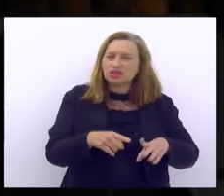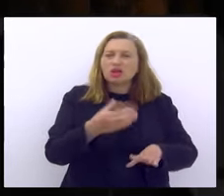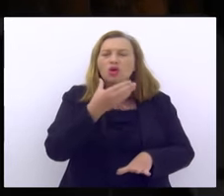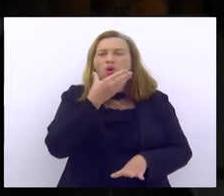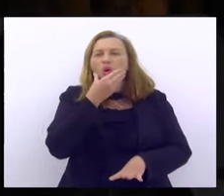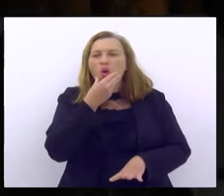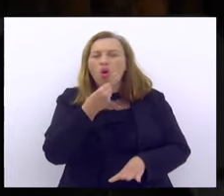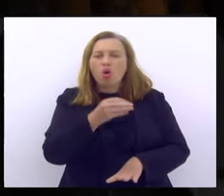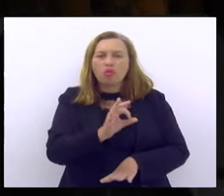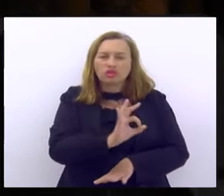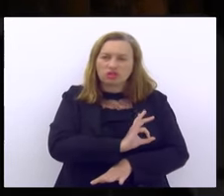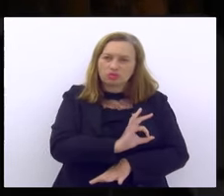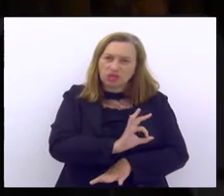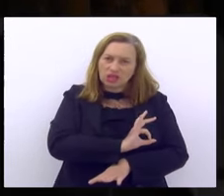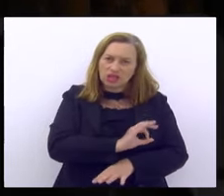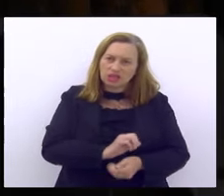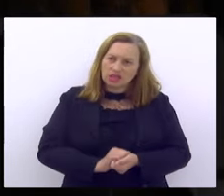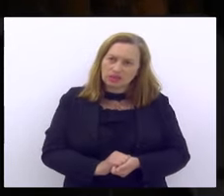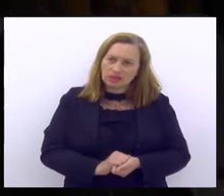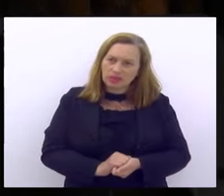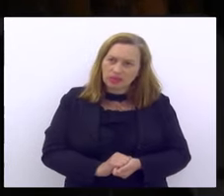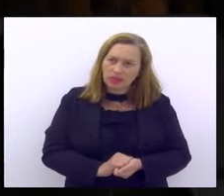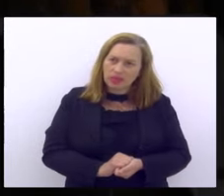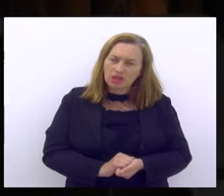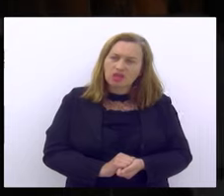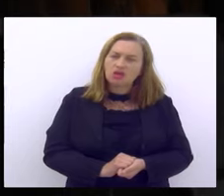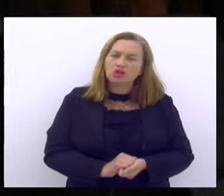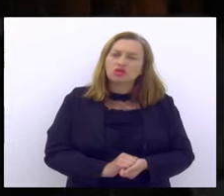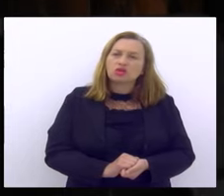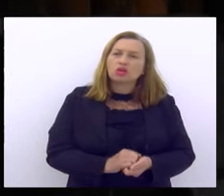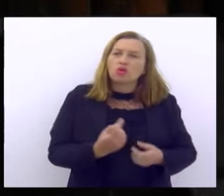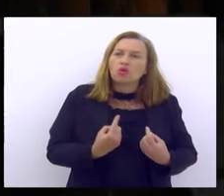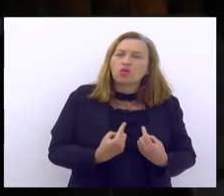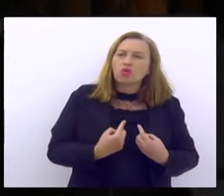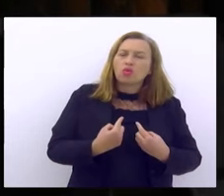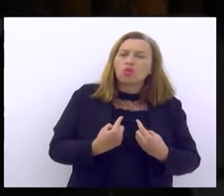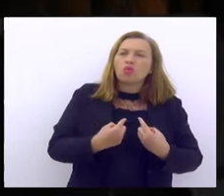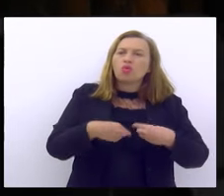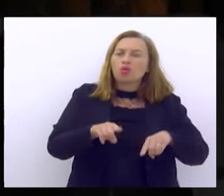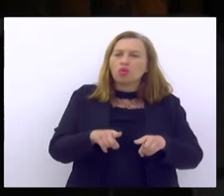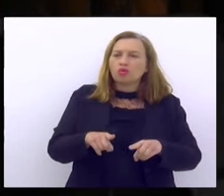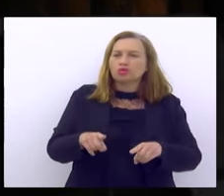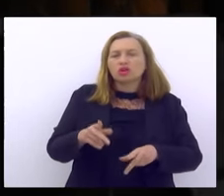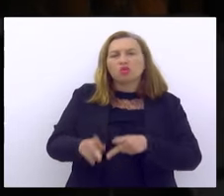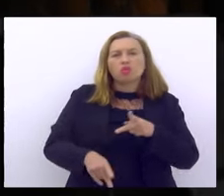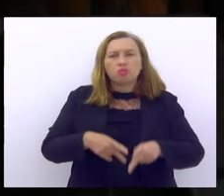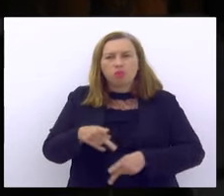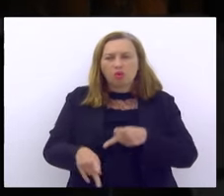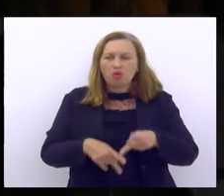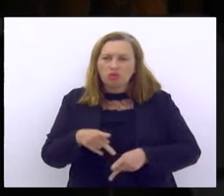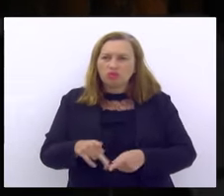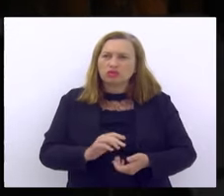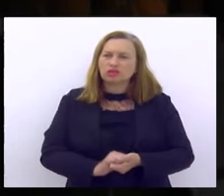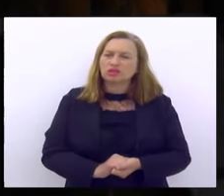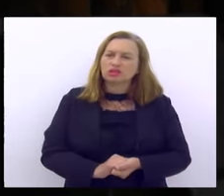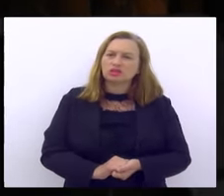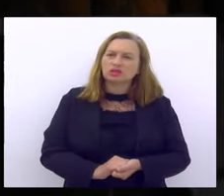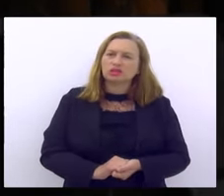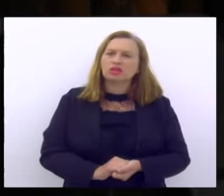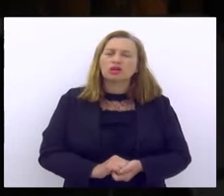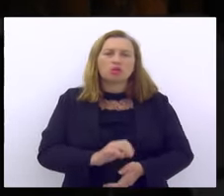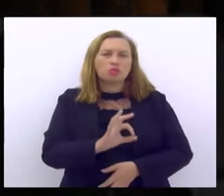homens das nossas polícias, colocando esses homens da polícia contra a população, fazendo os policiais de